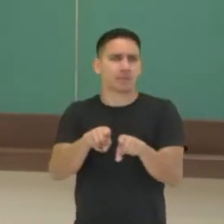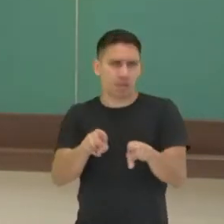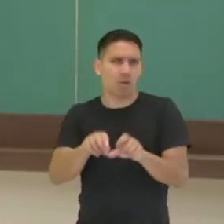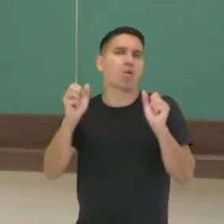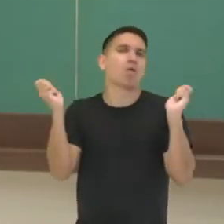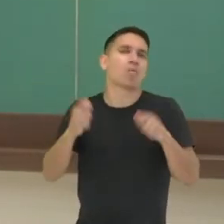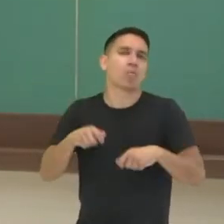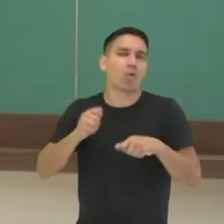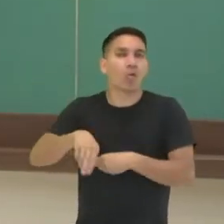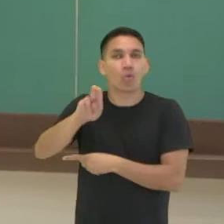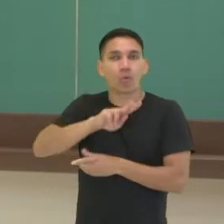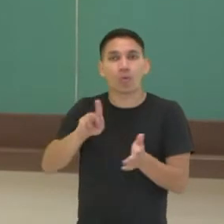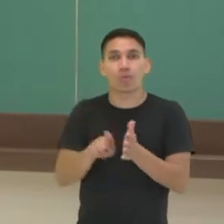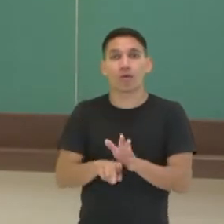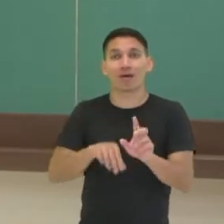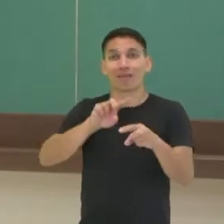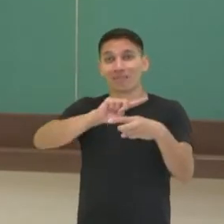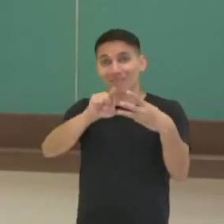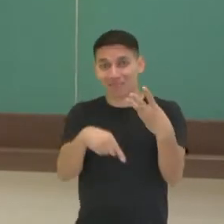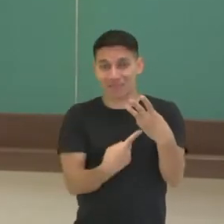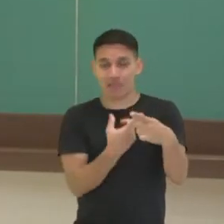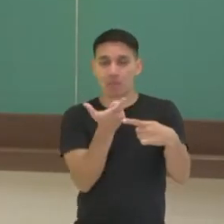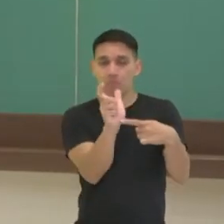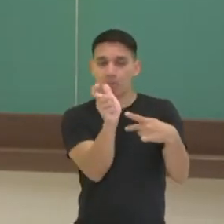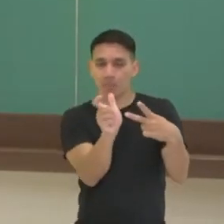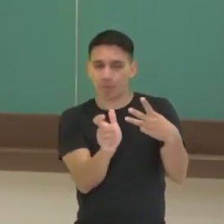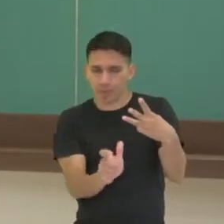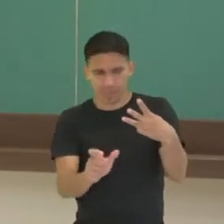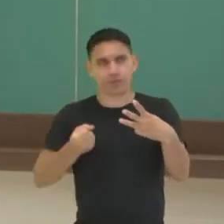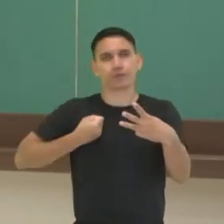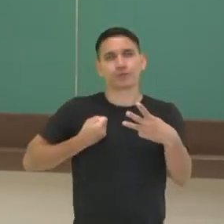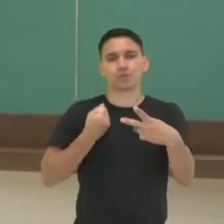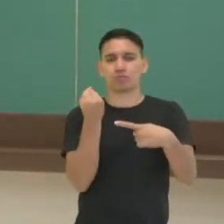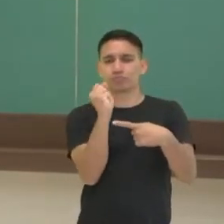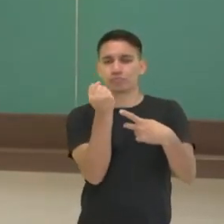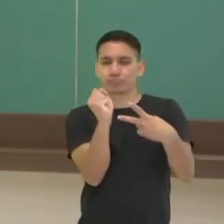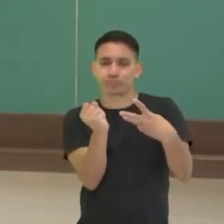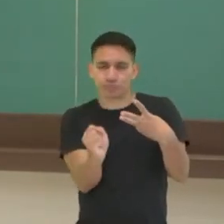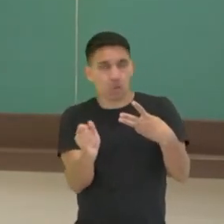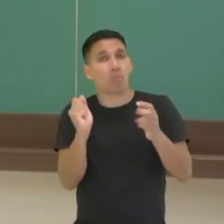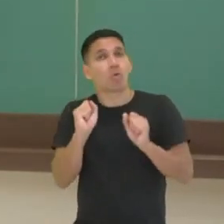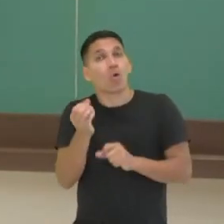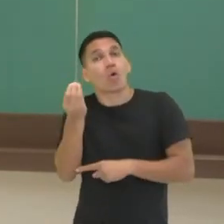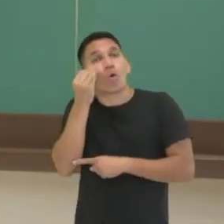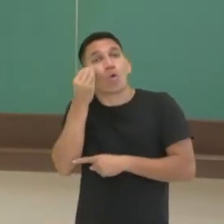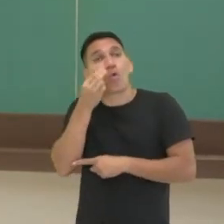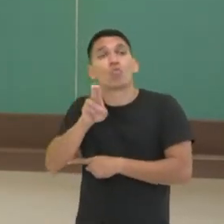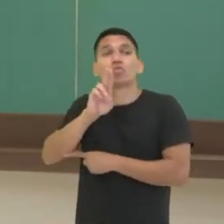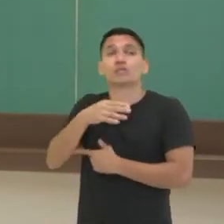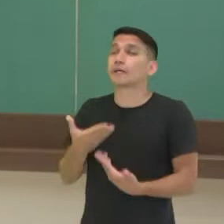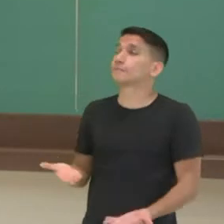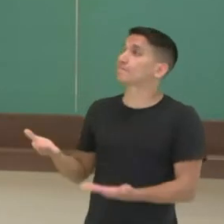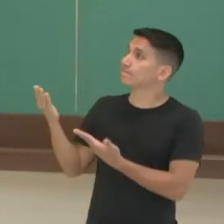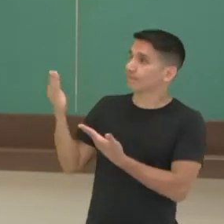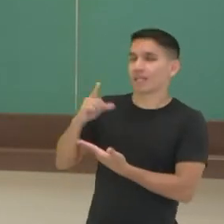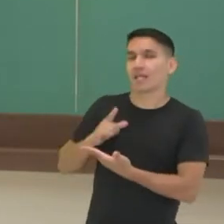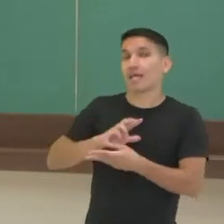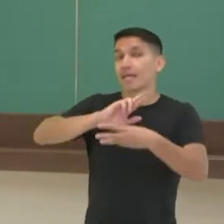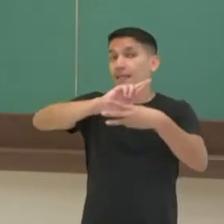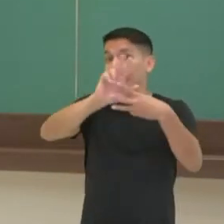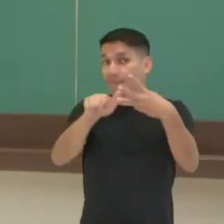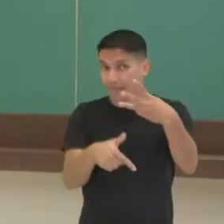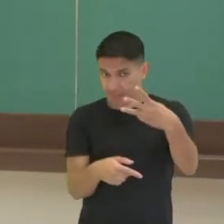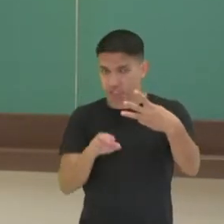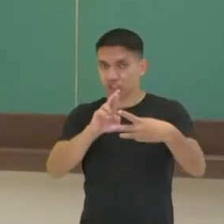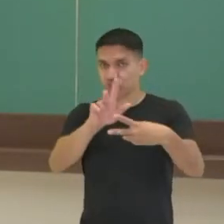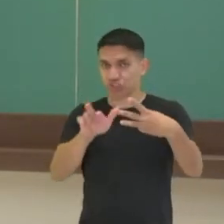são só 3 algarismos, usar esse tipo de solução. Então, lembrando que eu tenho 3 possibilidades,